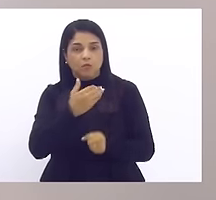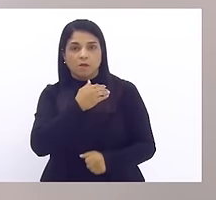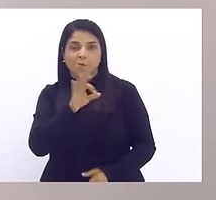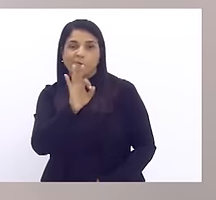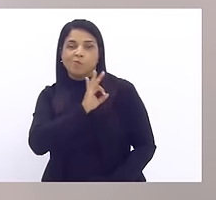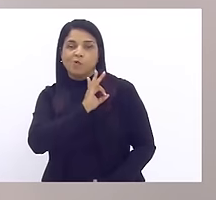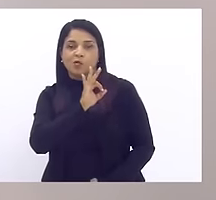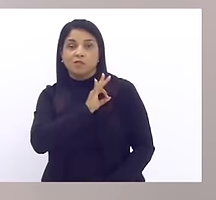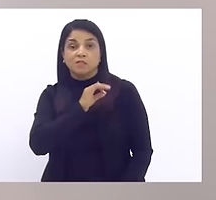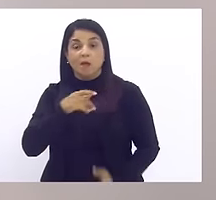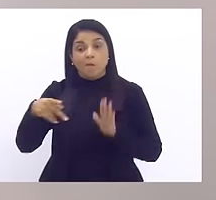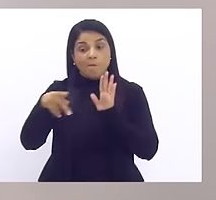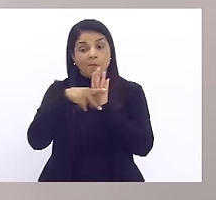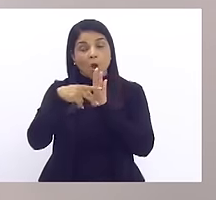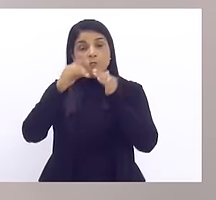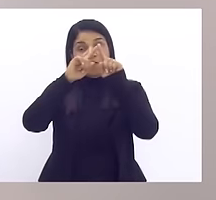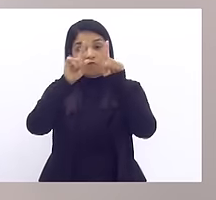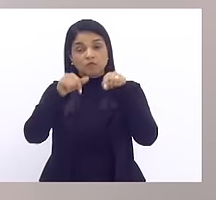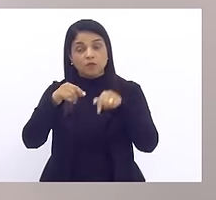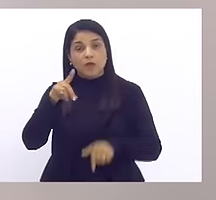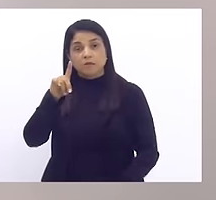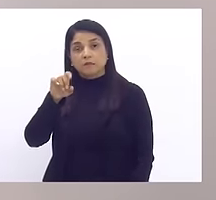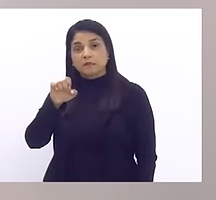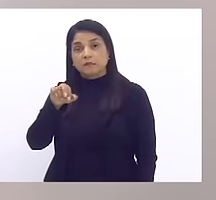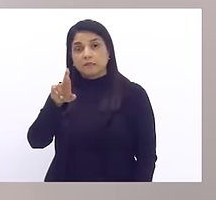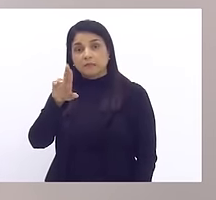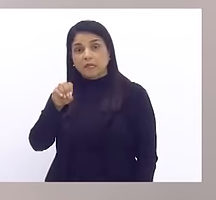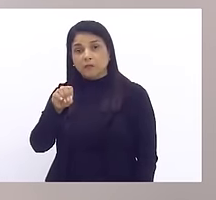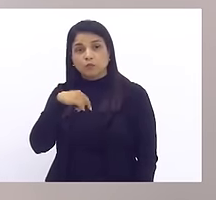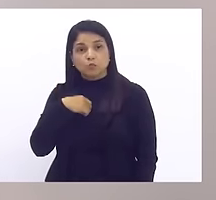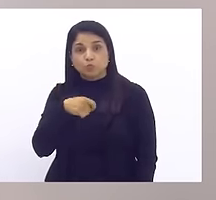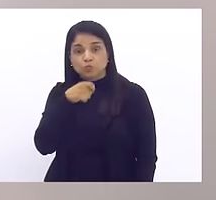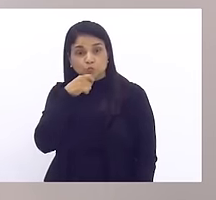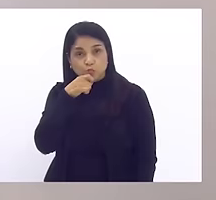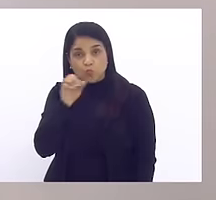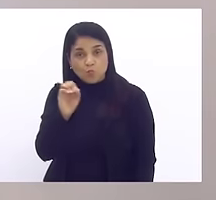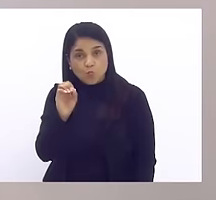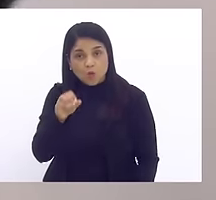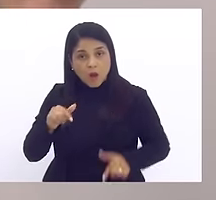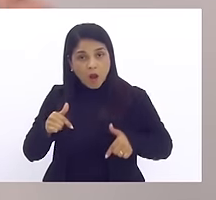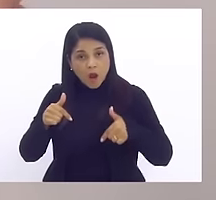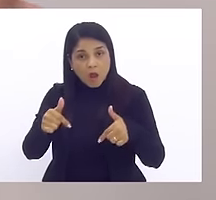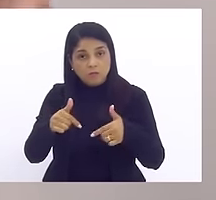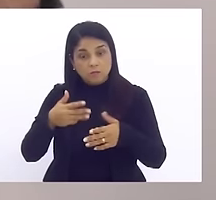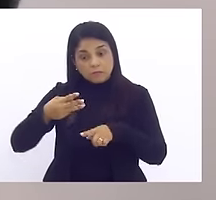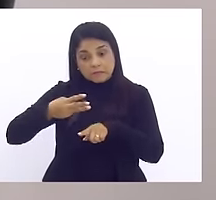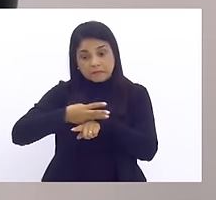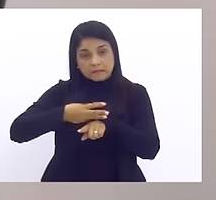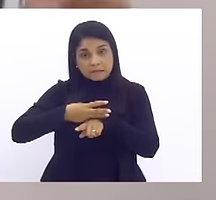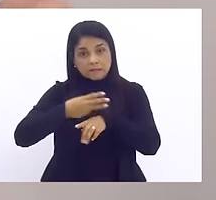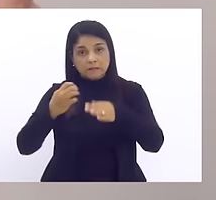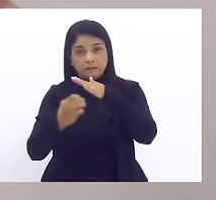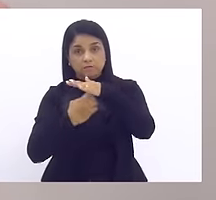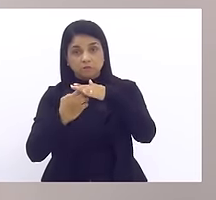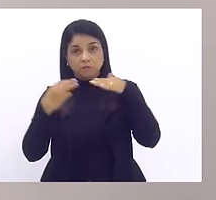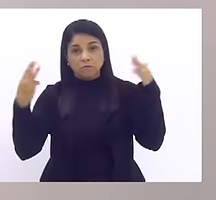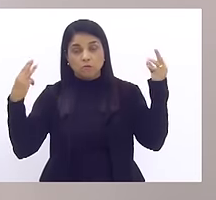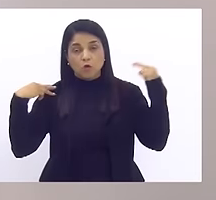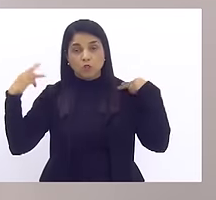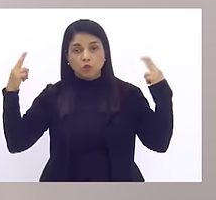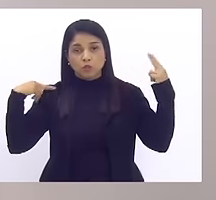do Detro coisa que não é nenhum e nenhuma operação só são pessoas terceirizadas motoristas